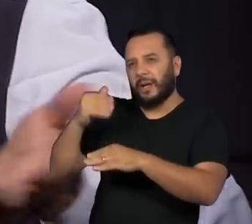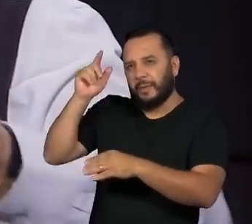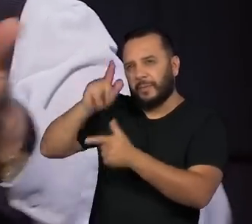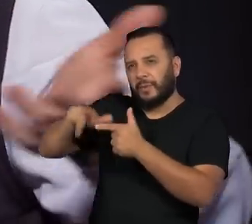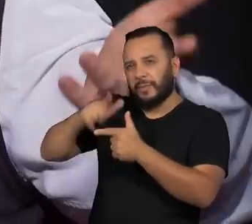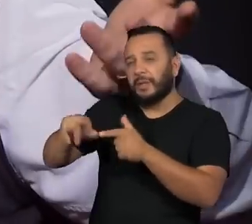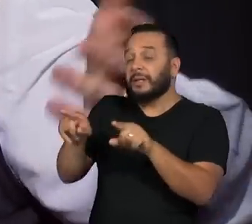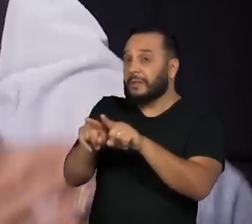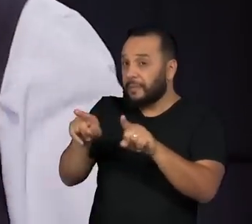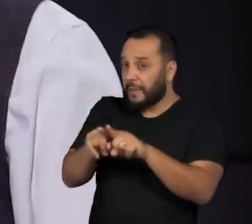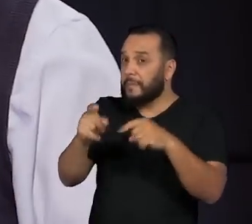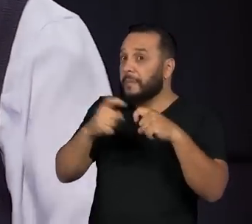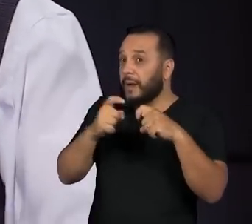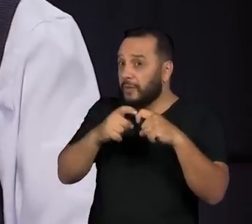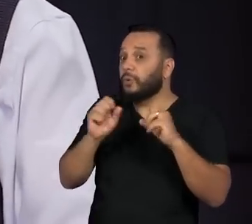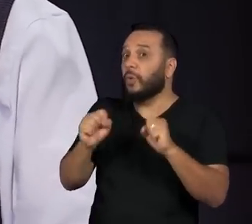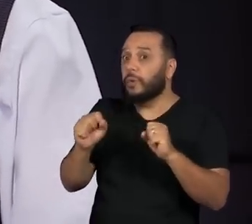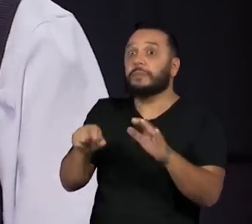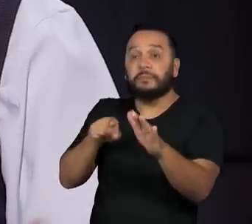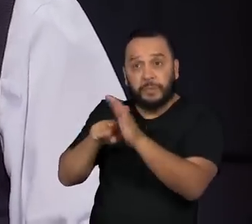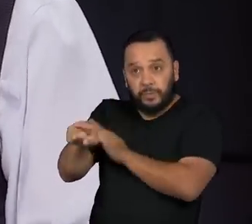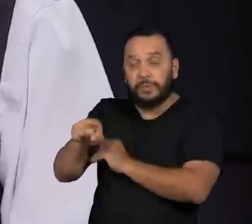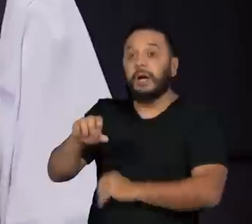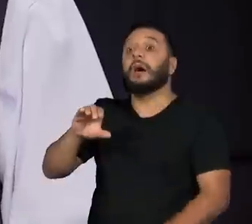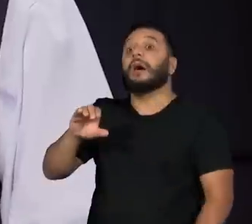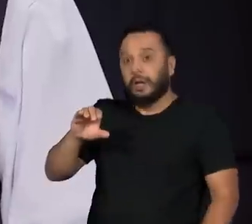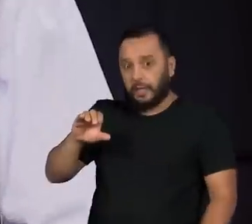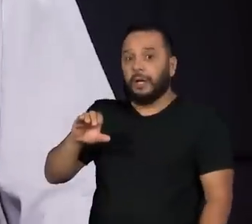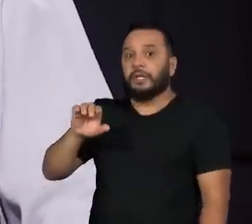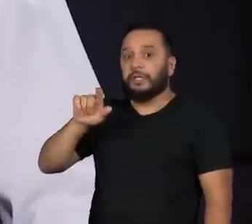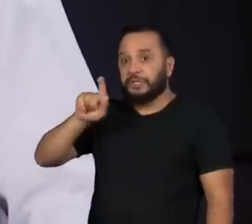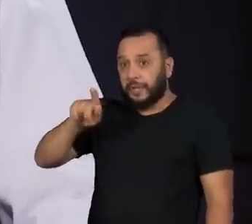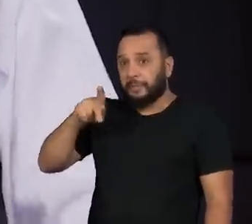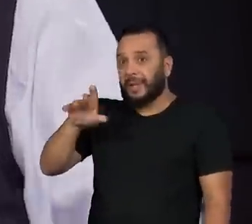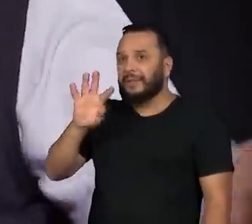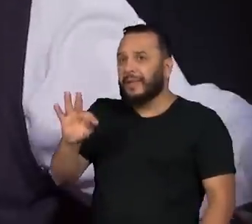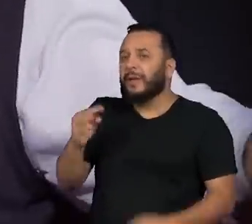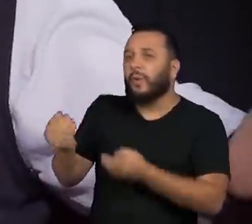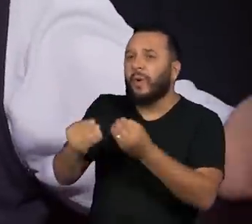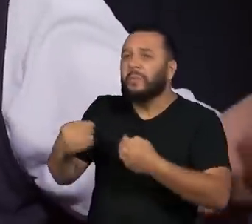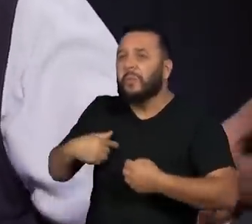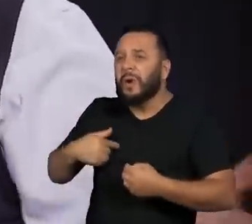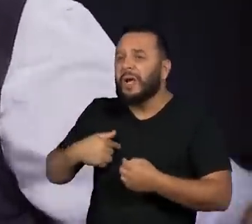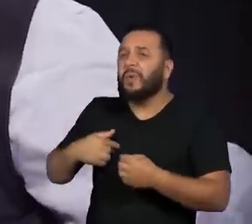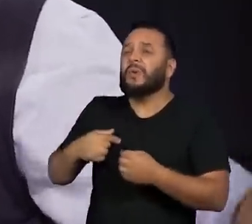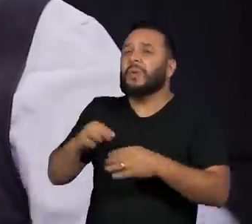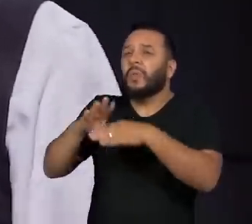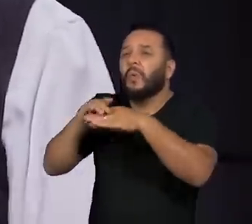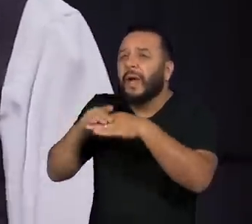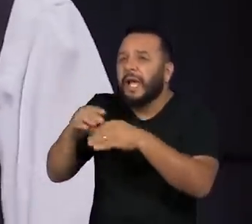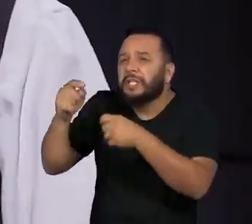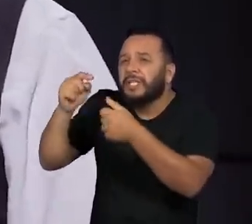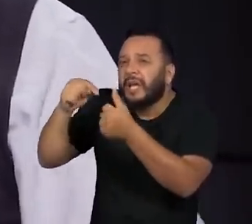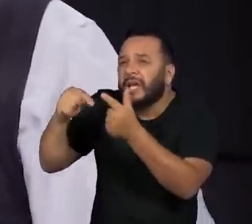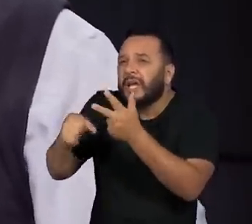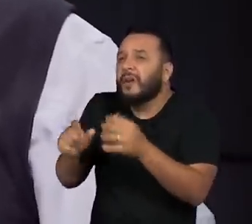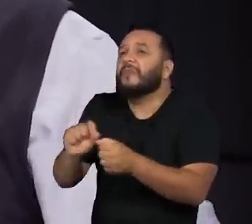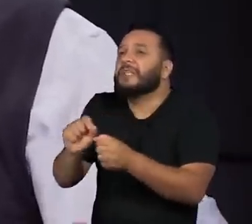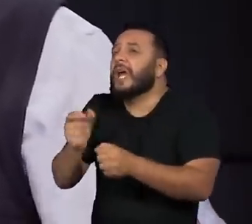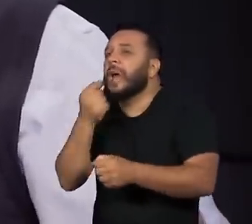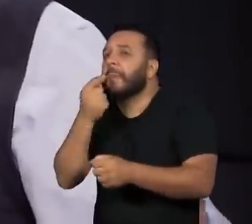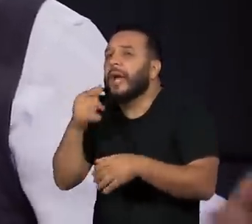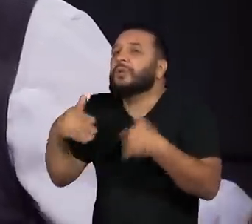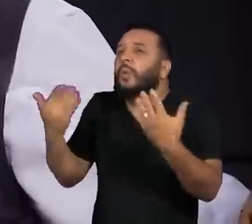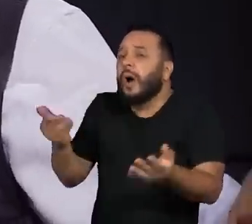médico você pode pedir diagnóstico Isso não é um grande risco até até